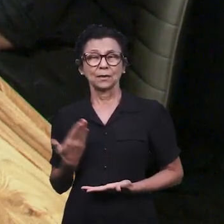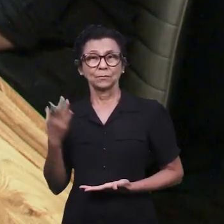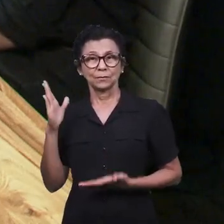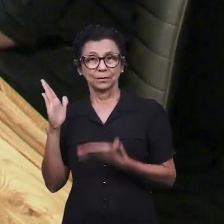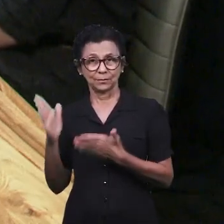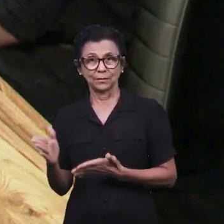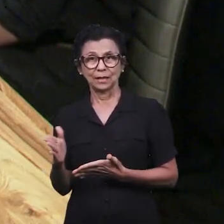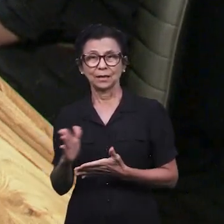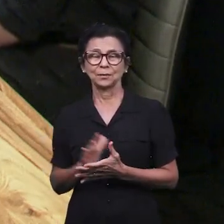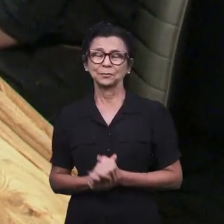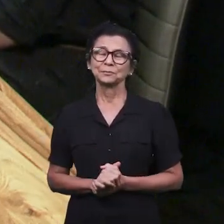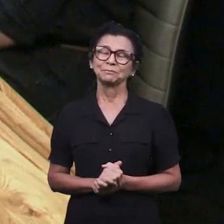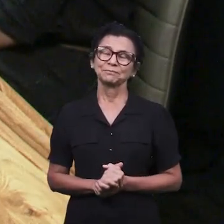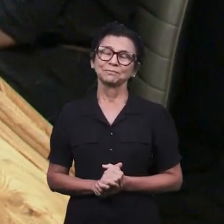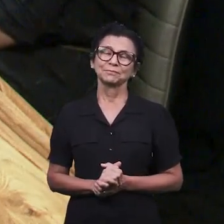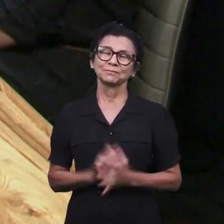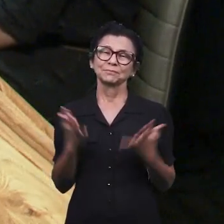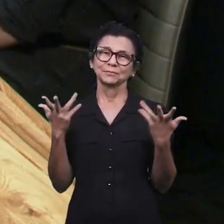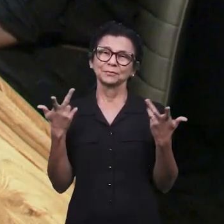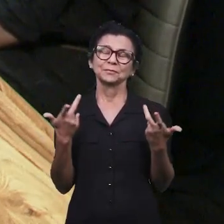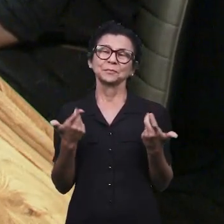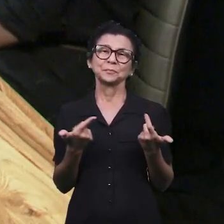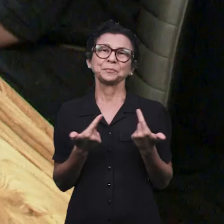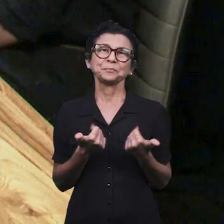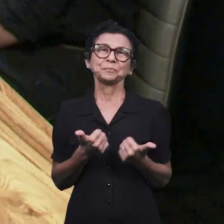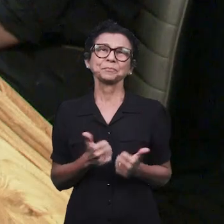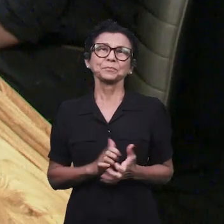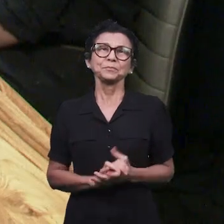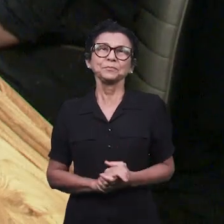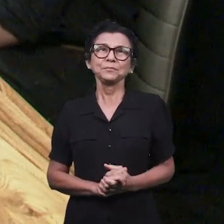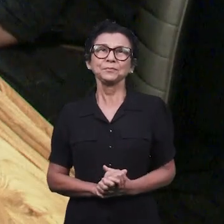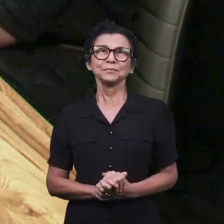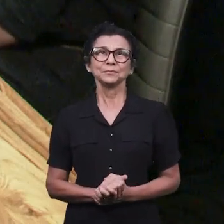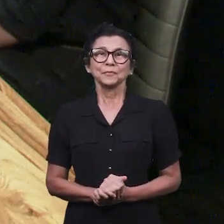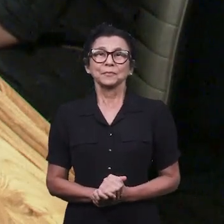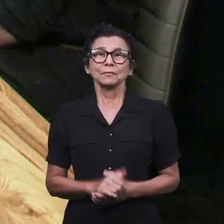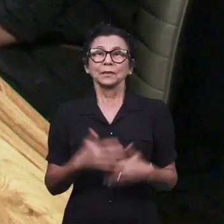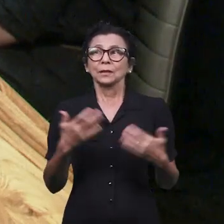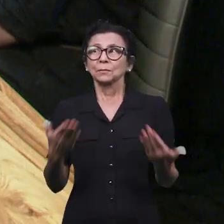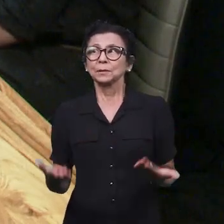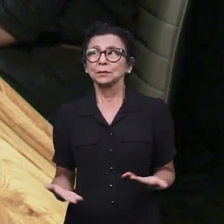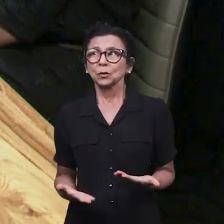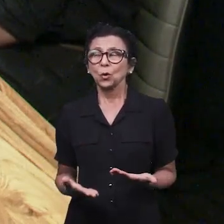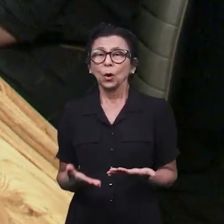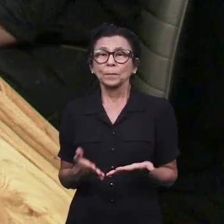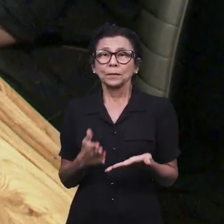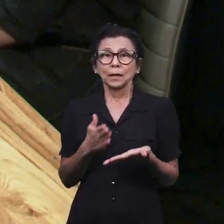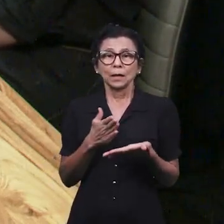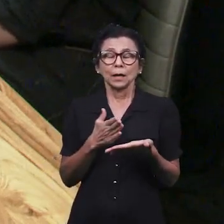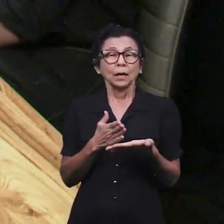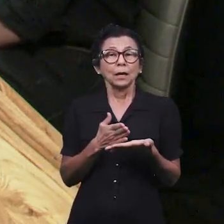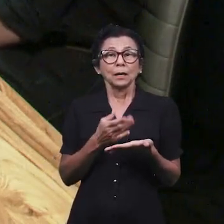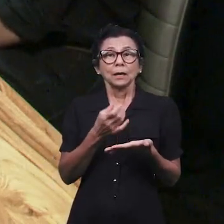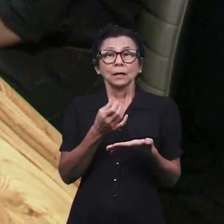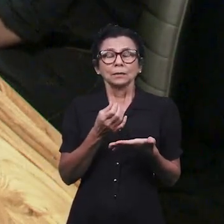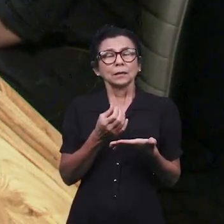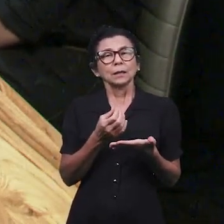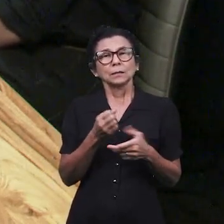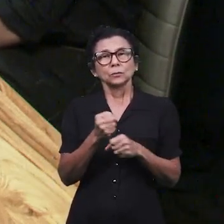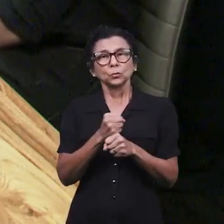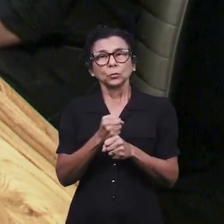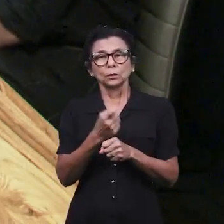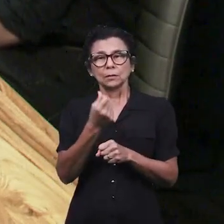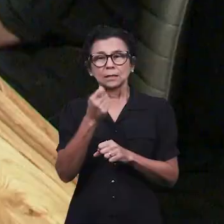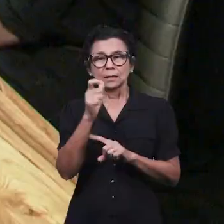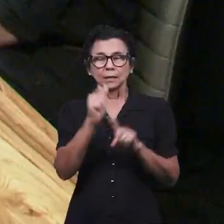porque, falando da sua experiência, racionalmente falando, meio ano para estudar, para entrar para medicina é algo racionalmente impossível, eu